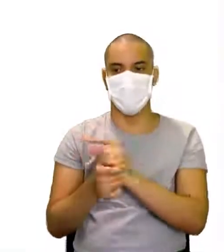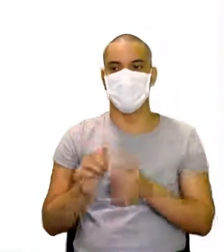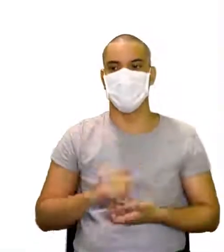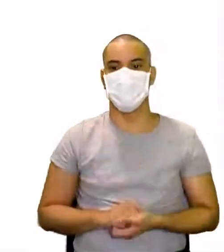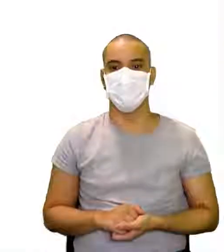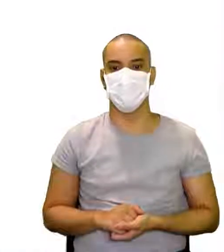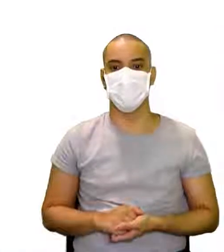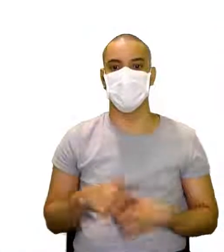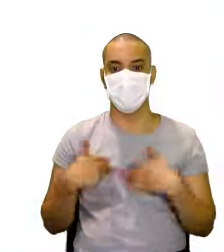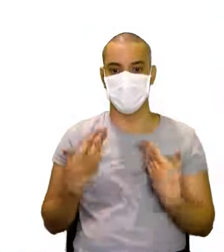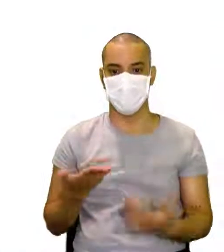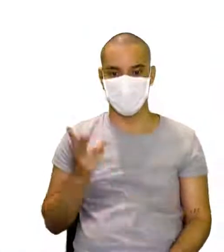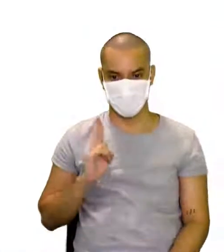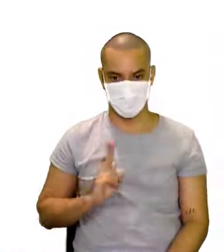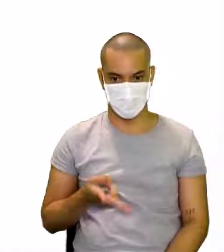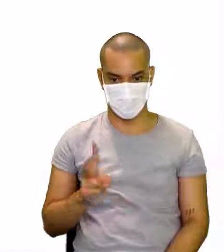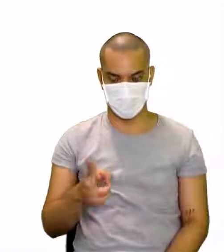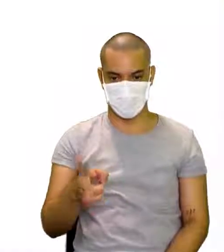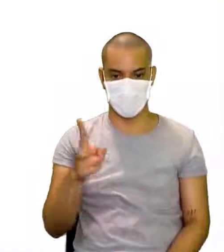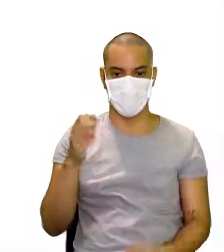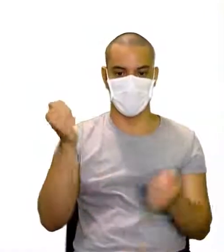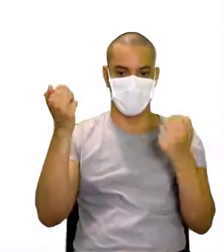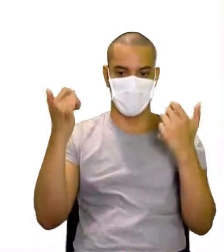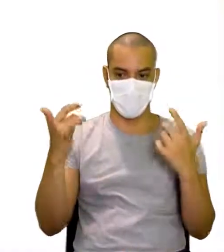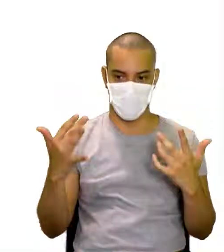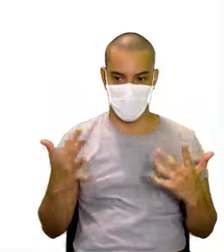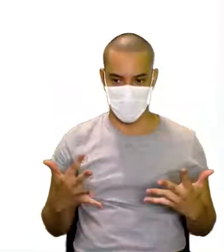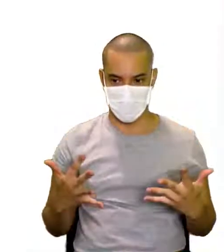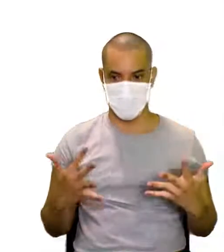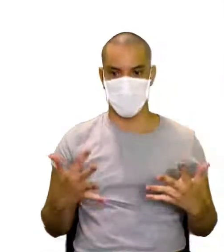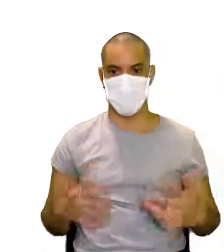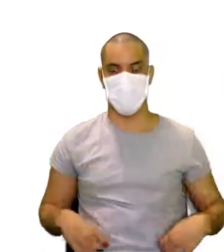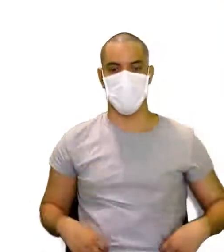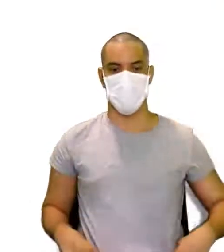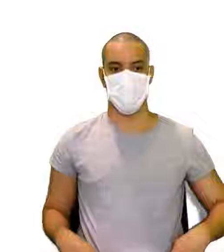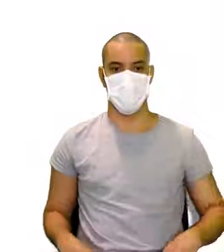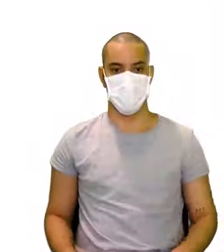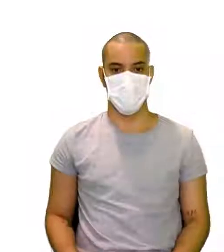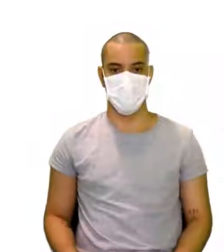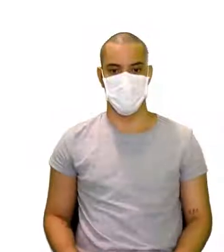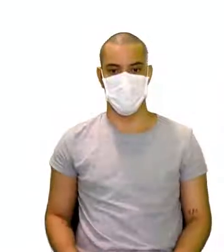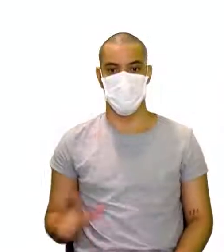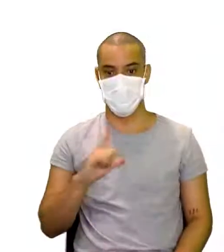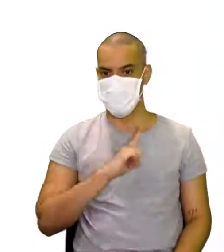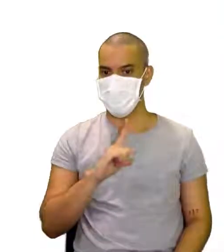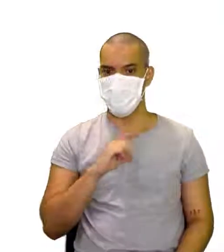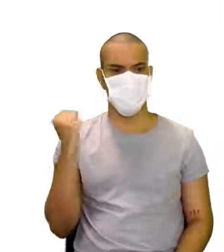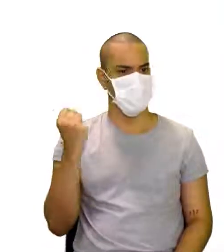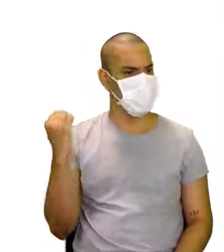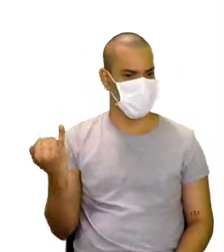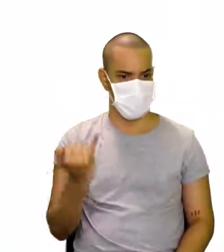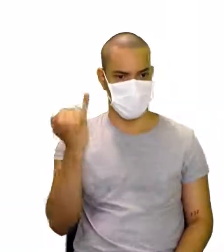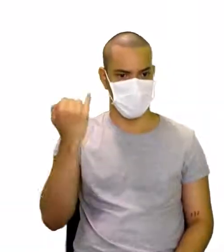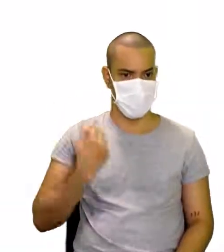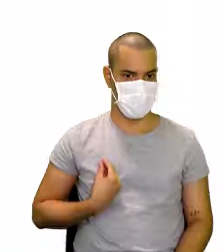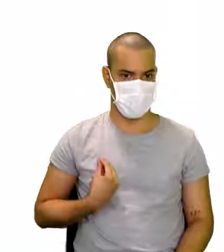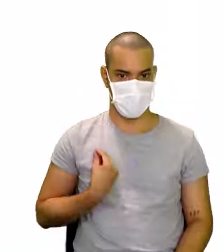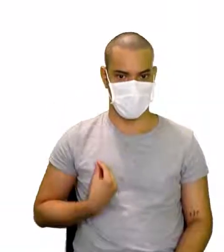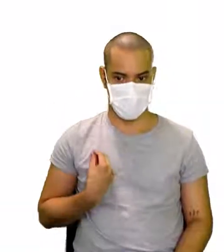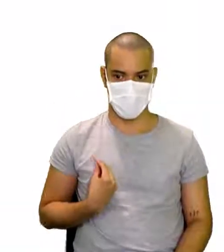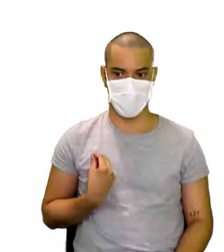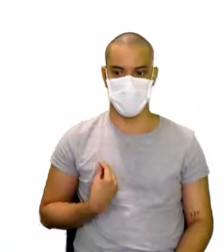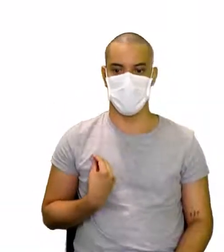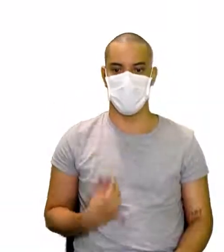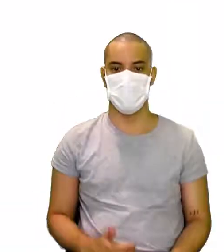aqui falando sobre aí a nossa Terra como um grande ímã, que isso é extremamente importante para a vida no planeta, pessoal,